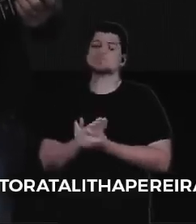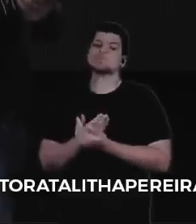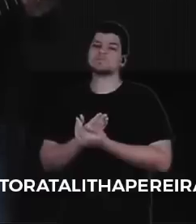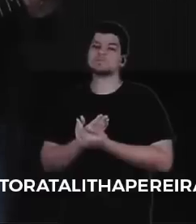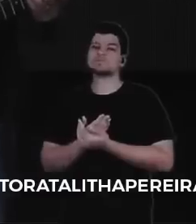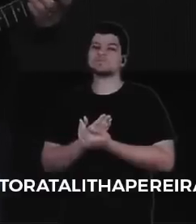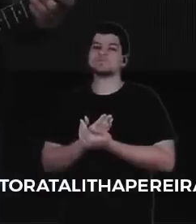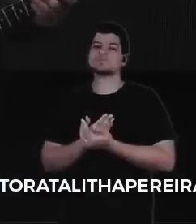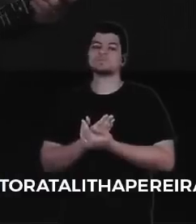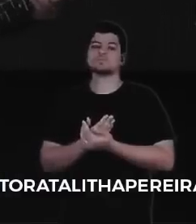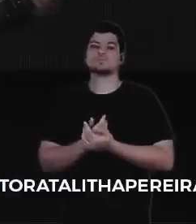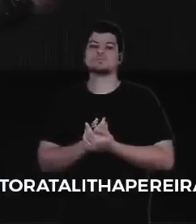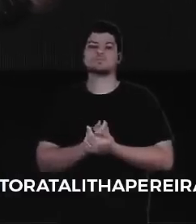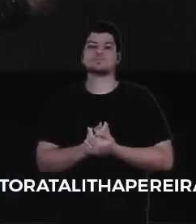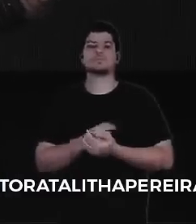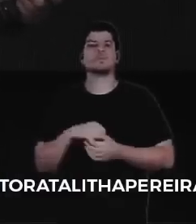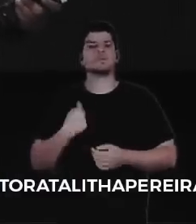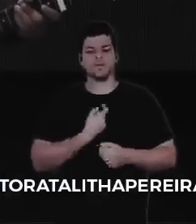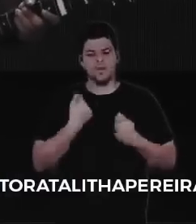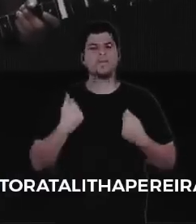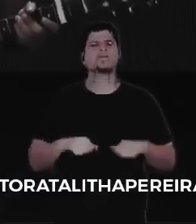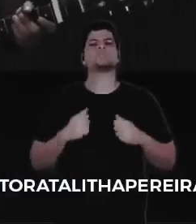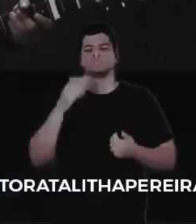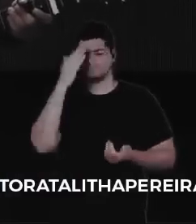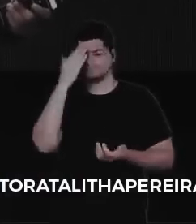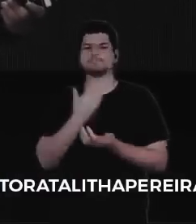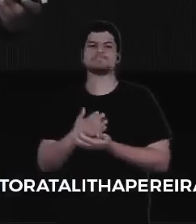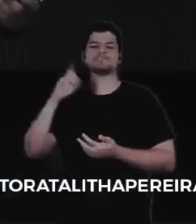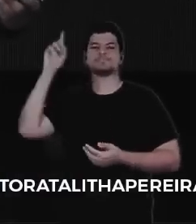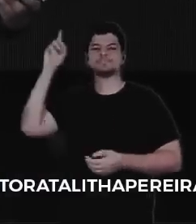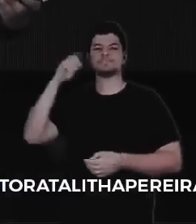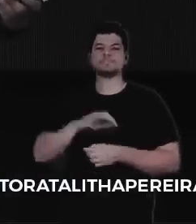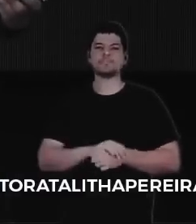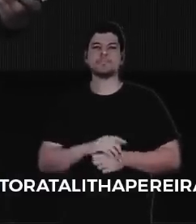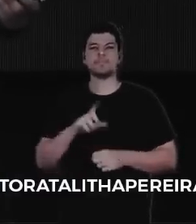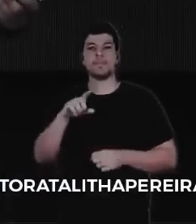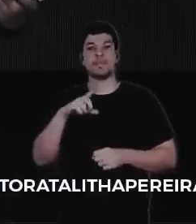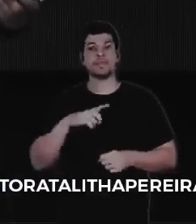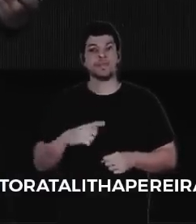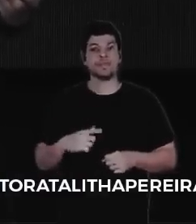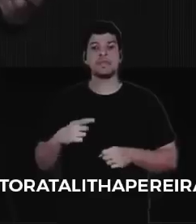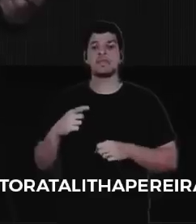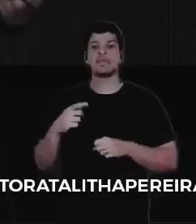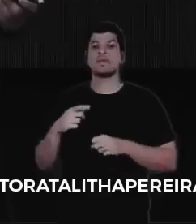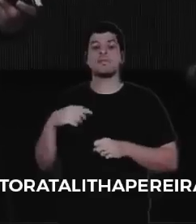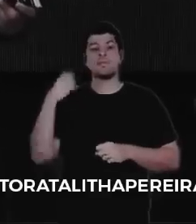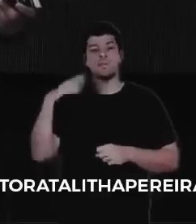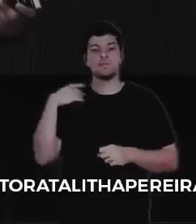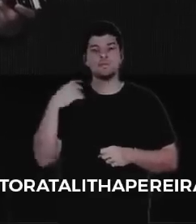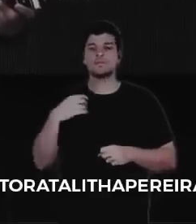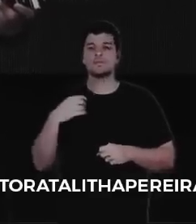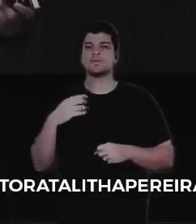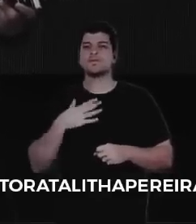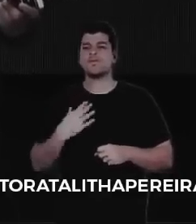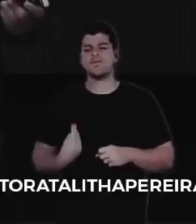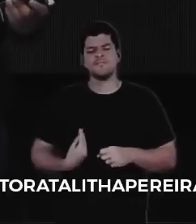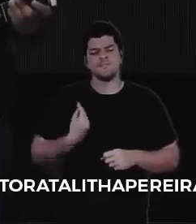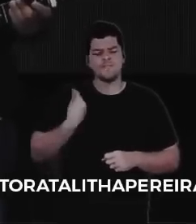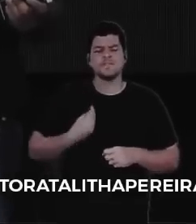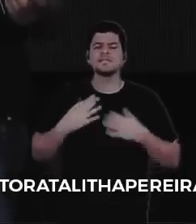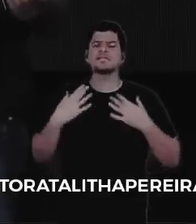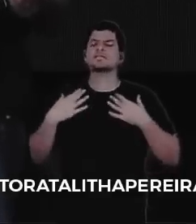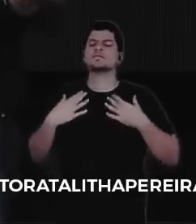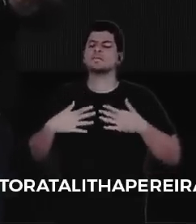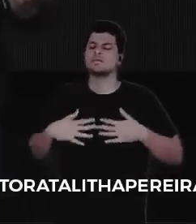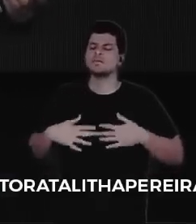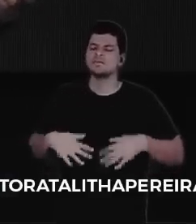E a gente precisa confiar em Deus. Sabe aquela música? Aquieta minha alma. Faz o meu coração ouvir tua